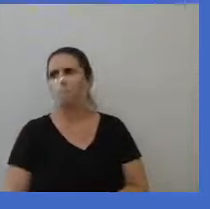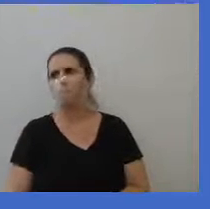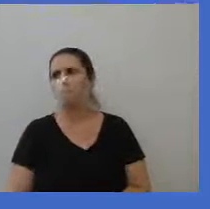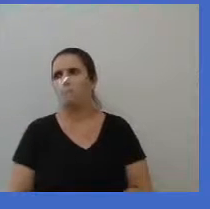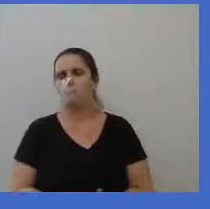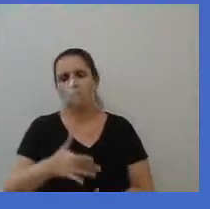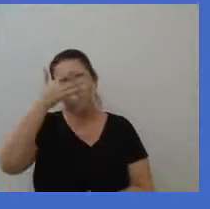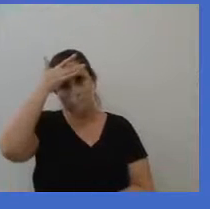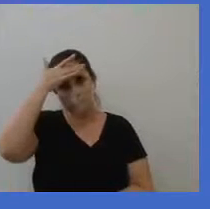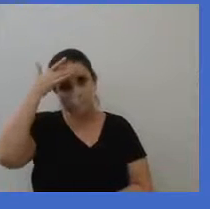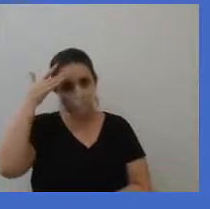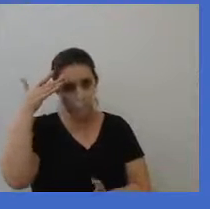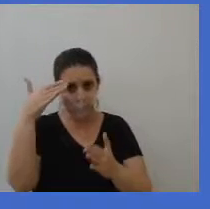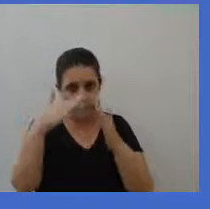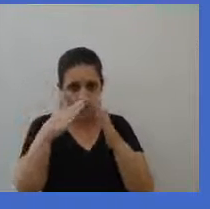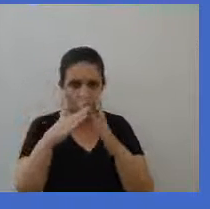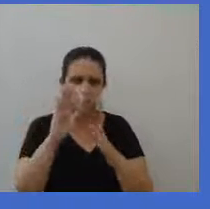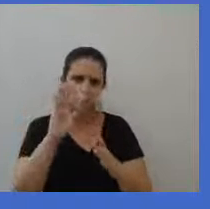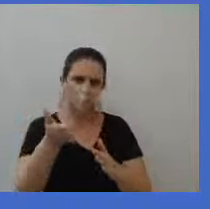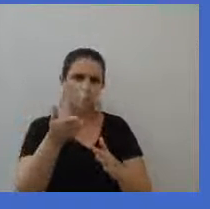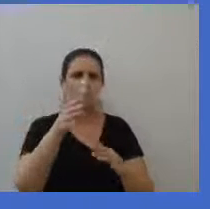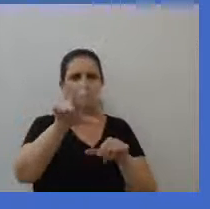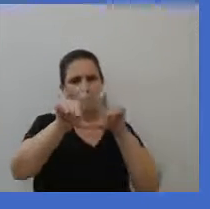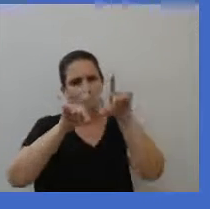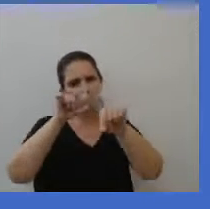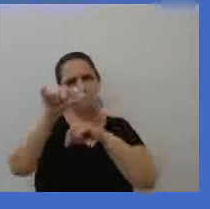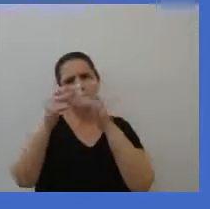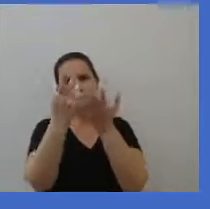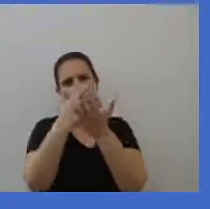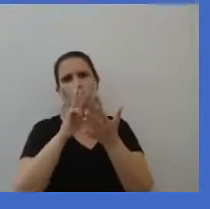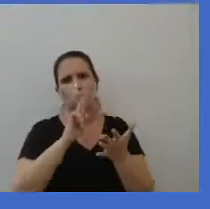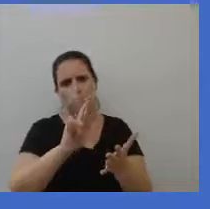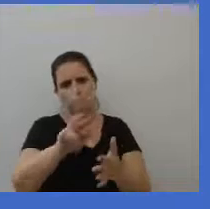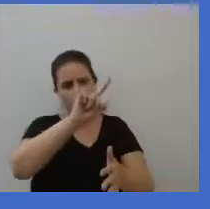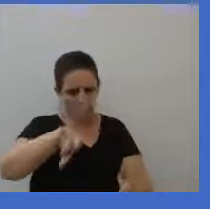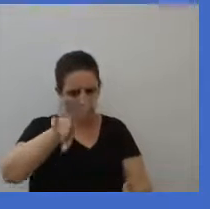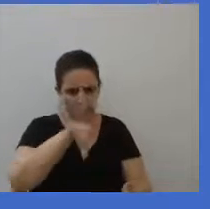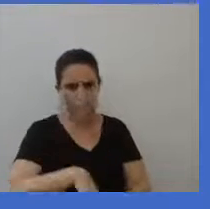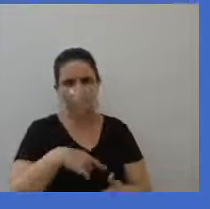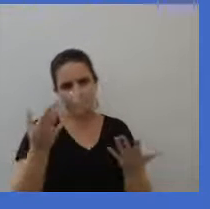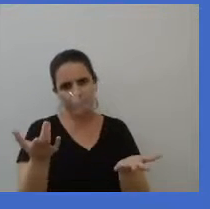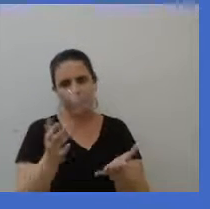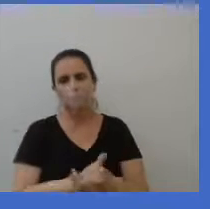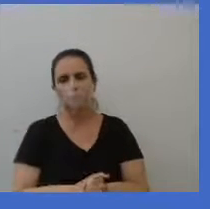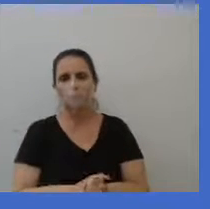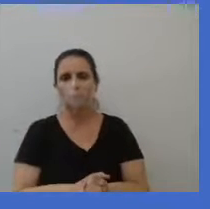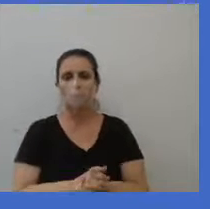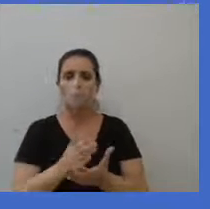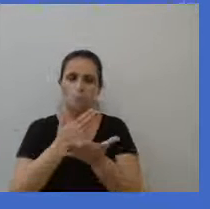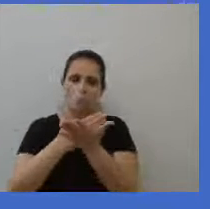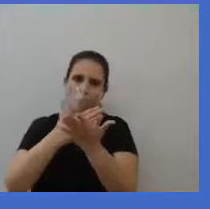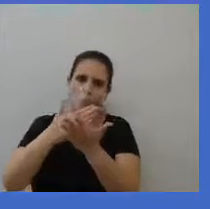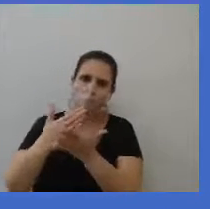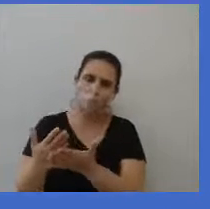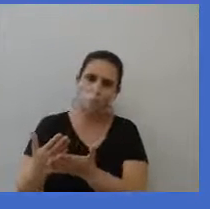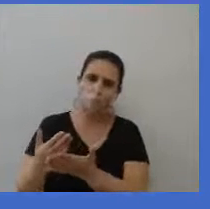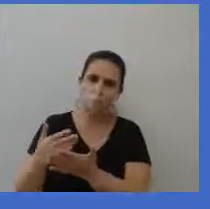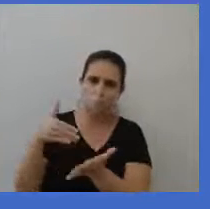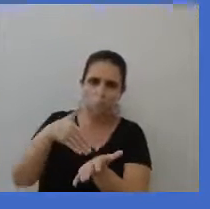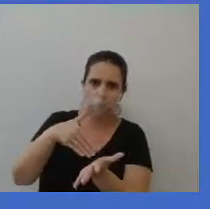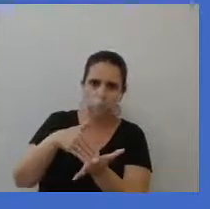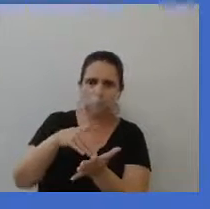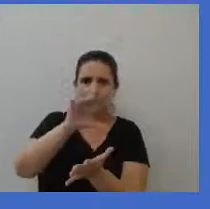de trânsito, tem muitos sinais ali que passam informações. Aquilo é um texto, tudo aquilo ali reflete